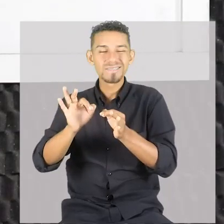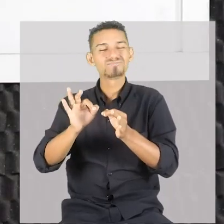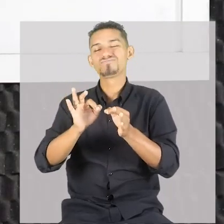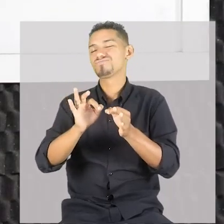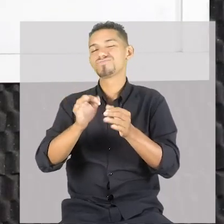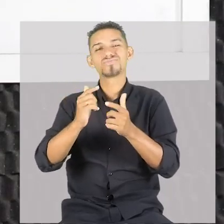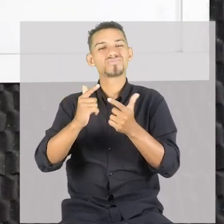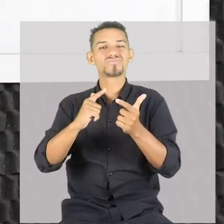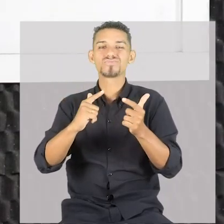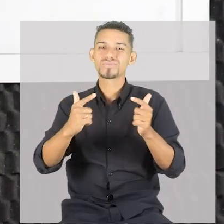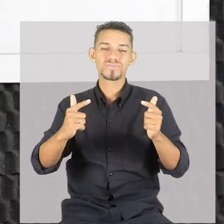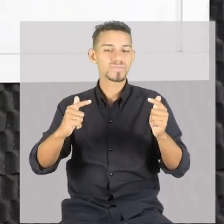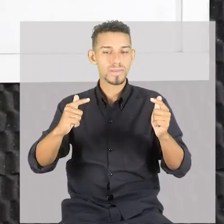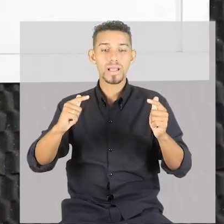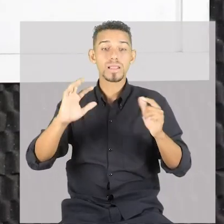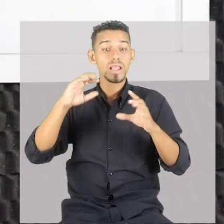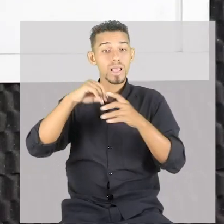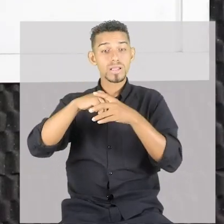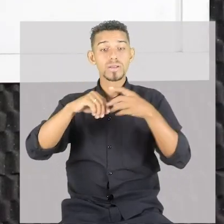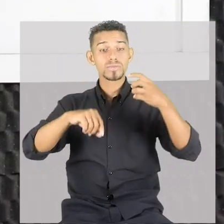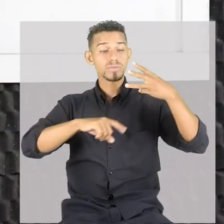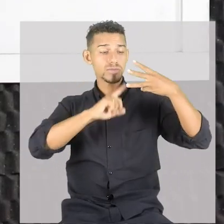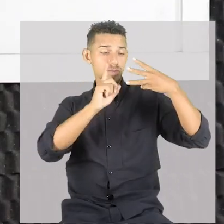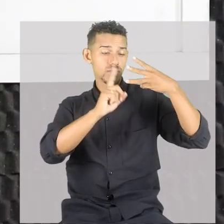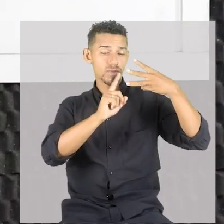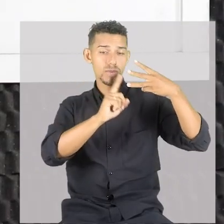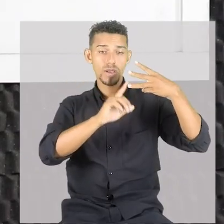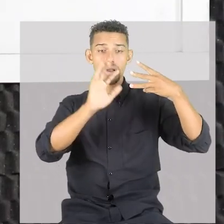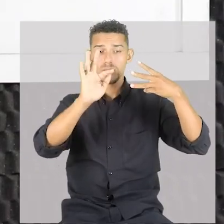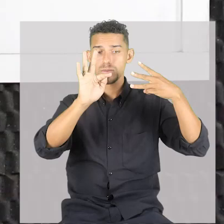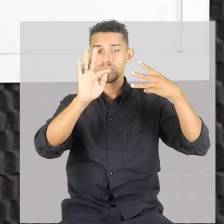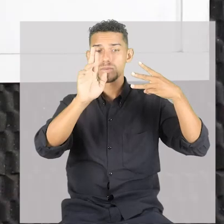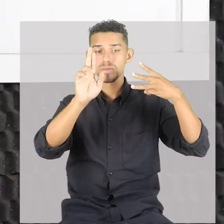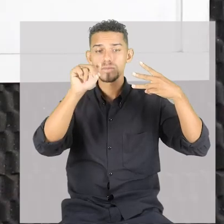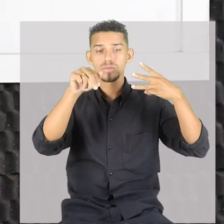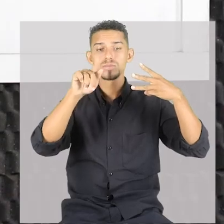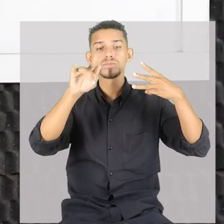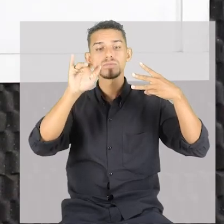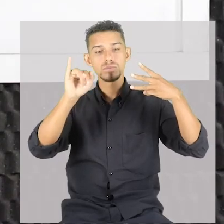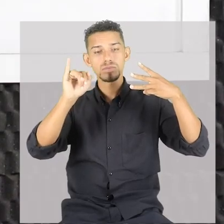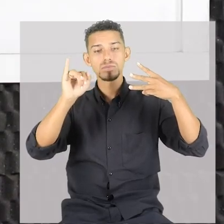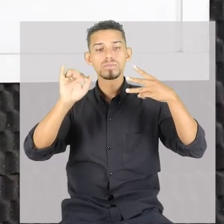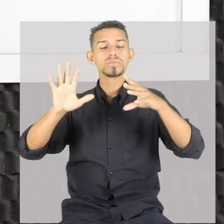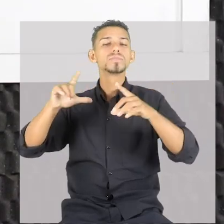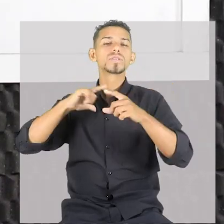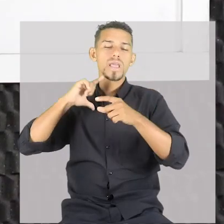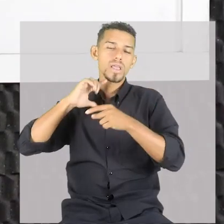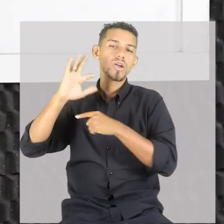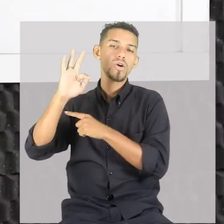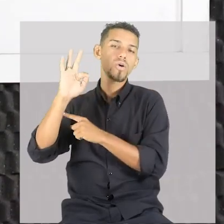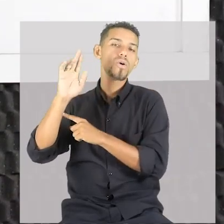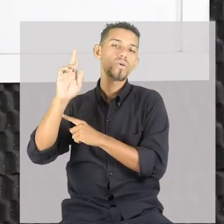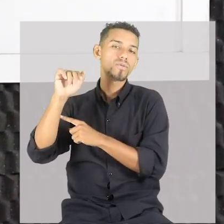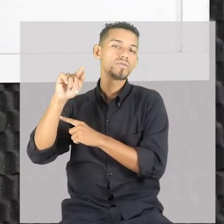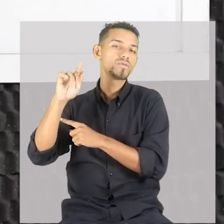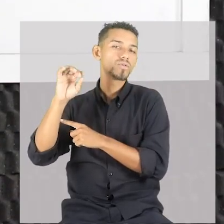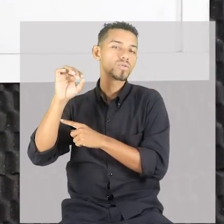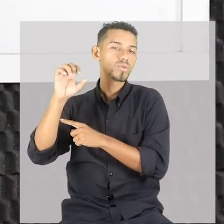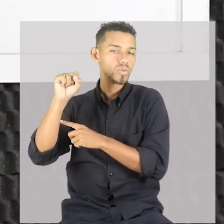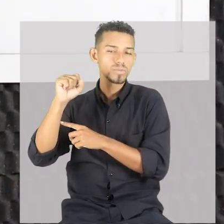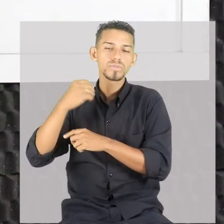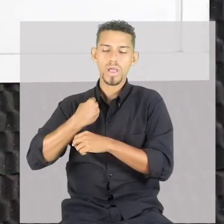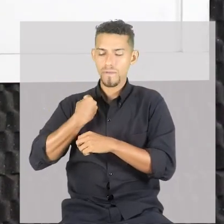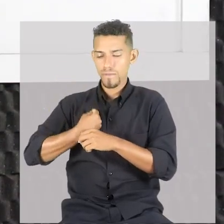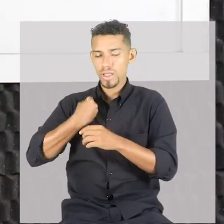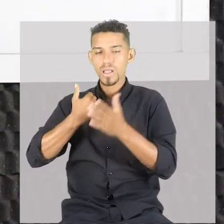reino Fungi, com certeza aí você já, né, pegou que vai colocar aí os fungos, que já estão presentes também aí na